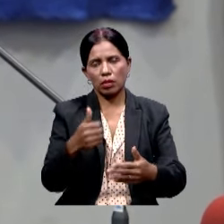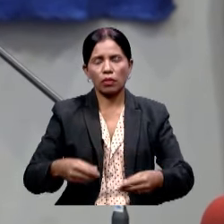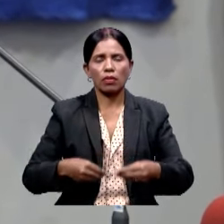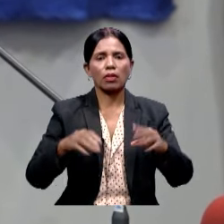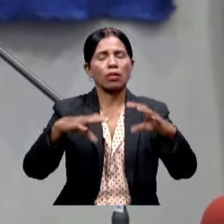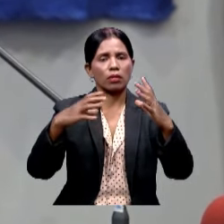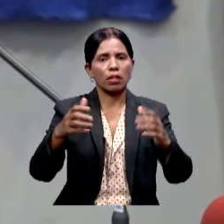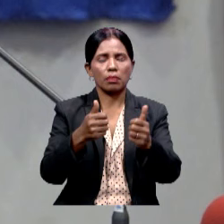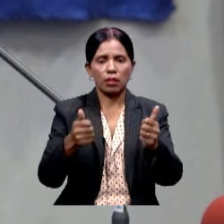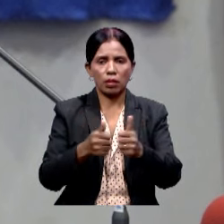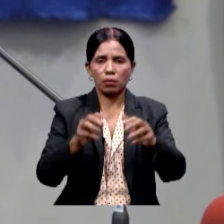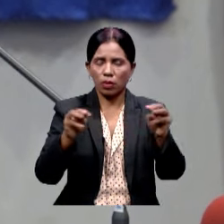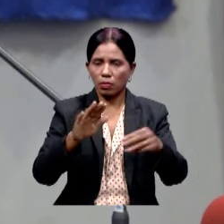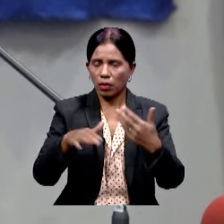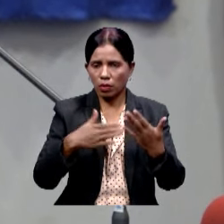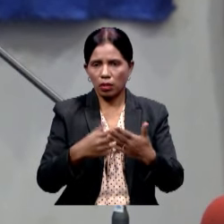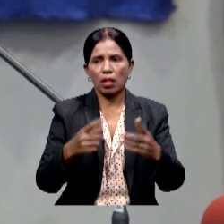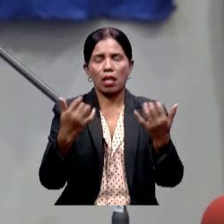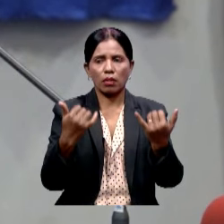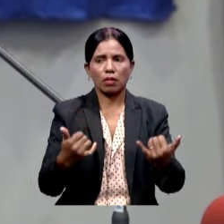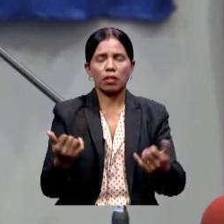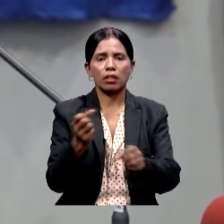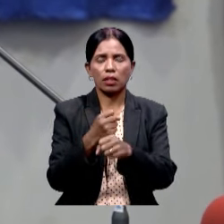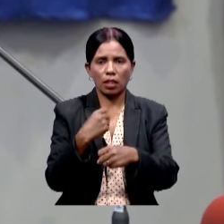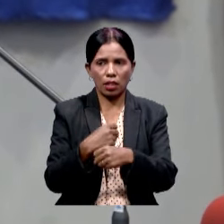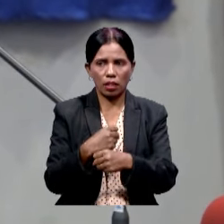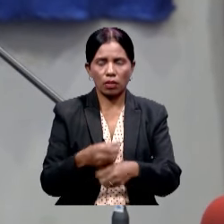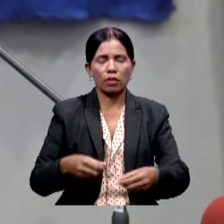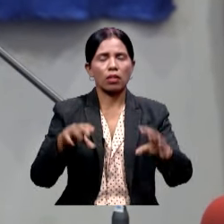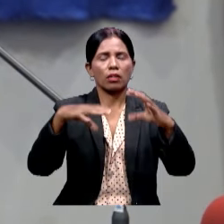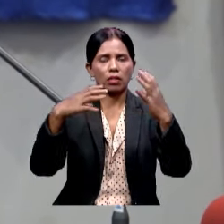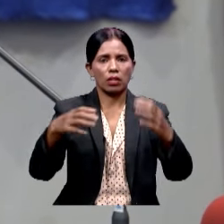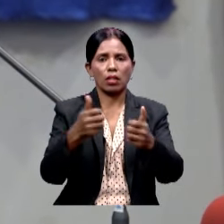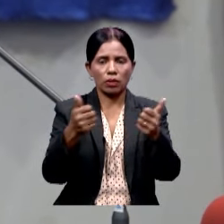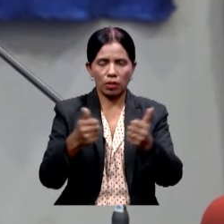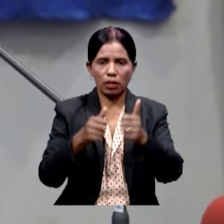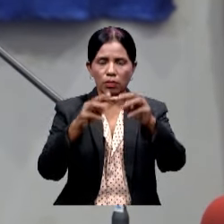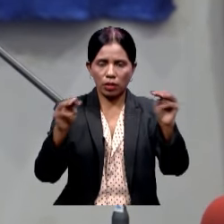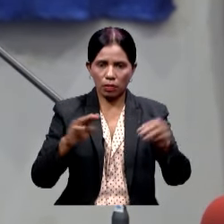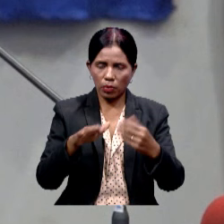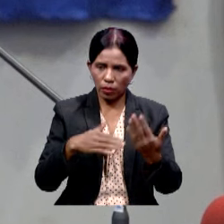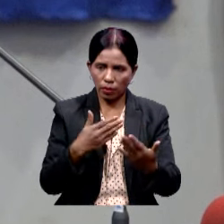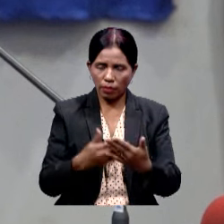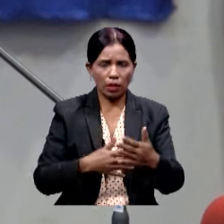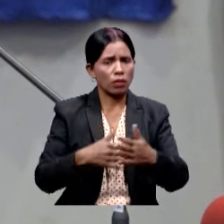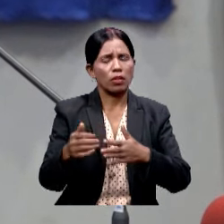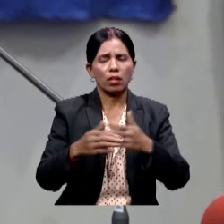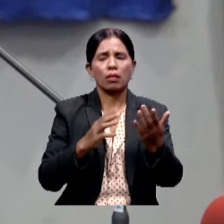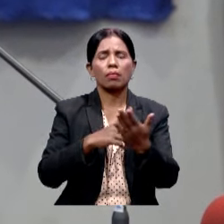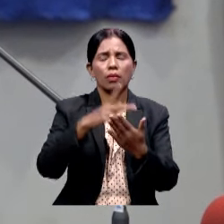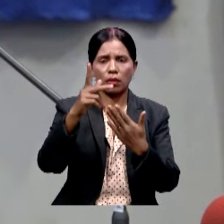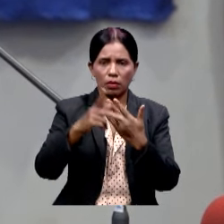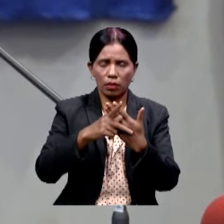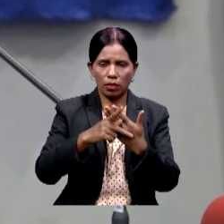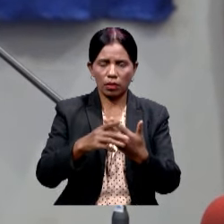a administração municipal, se toma. Ora, se não, se funciona, for conselho para a autoridade administradora, se não. Qualquer programa, programa de